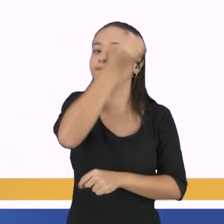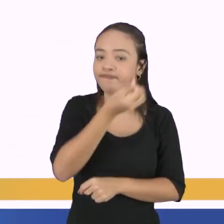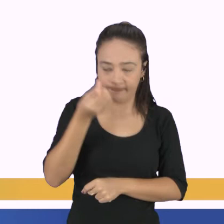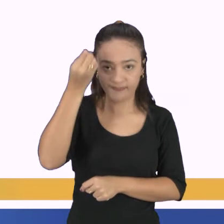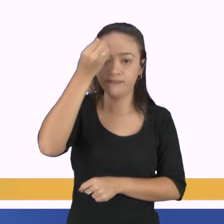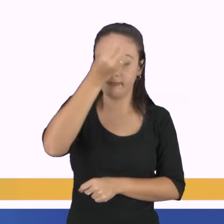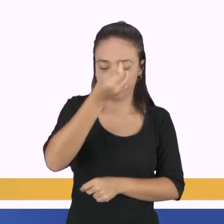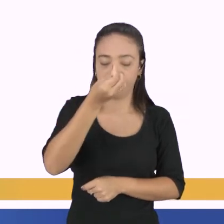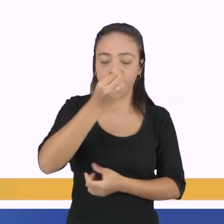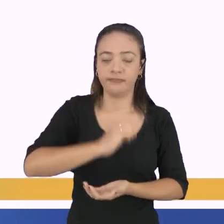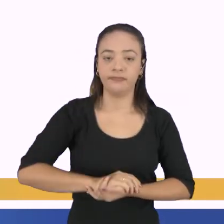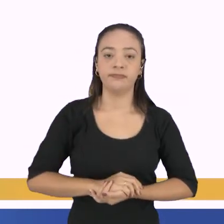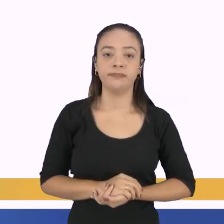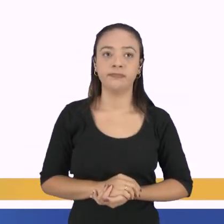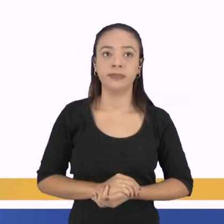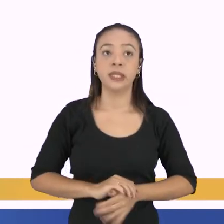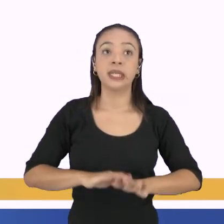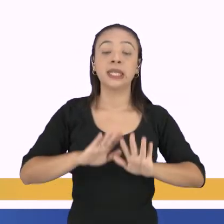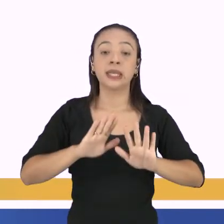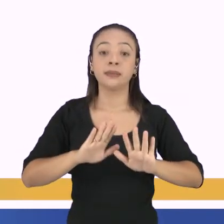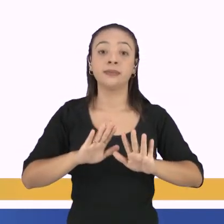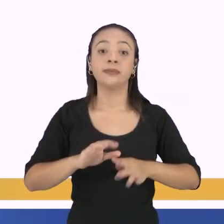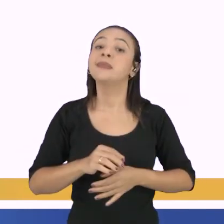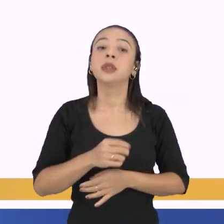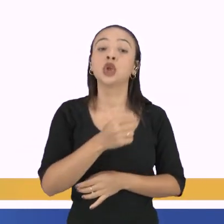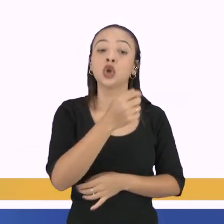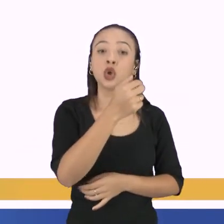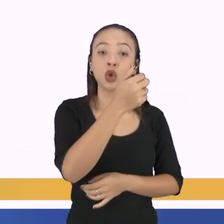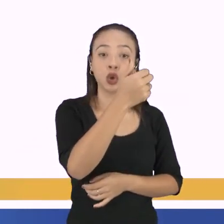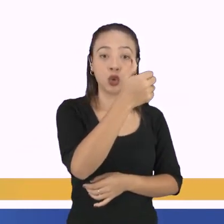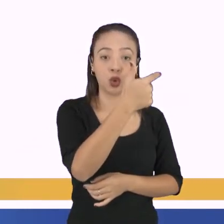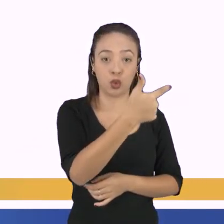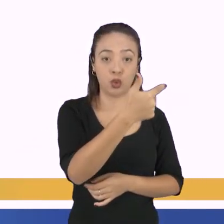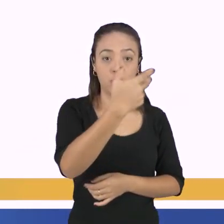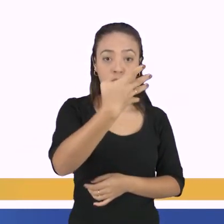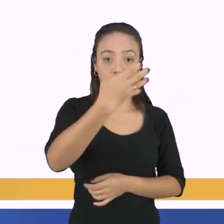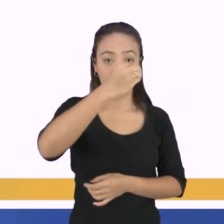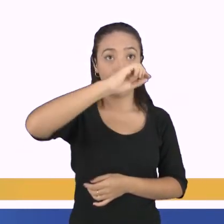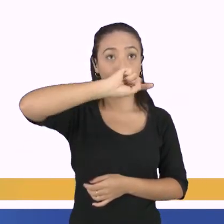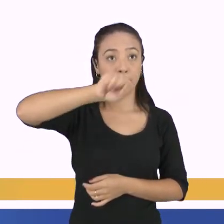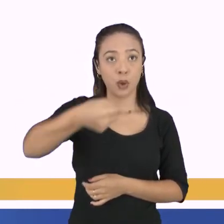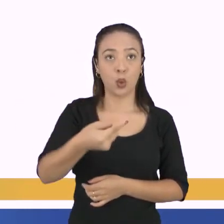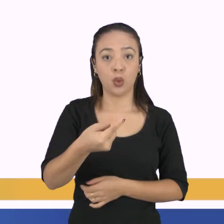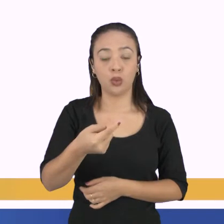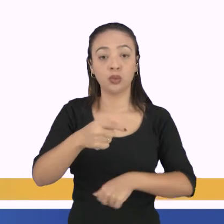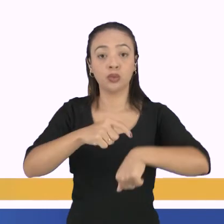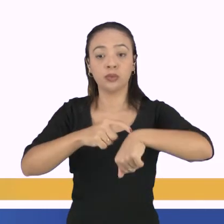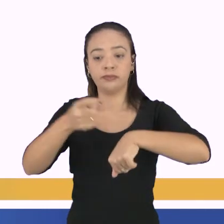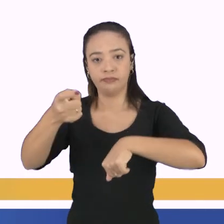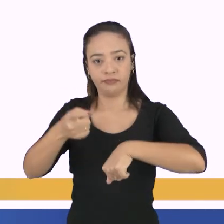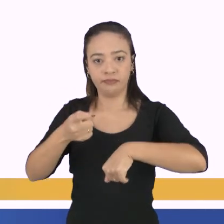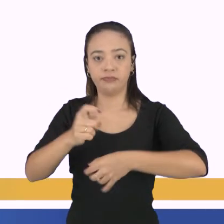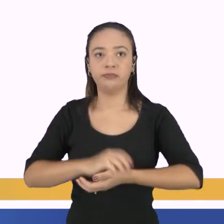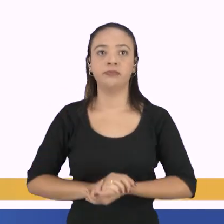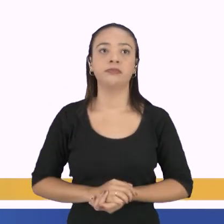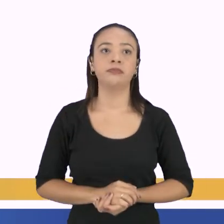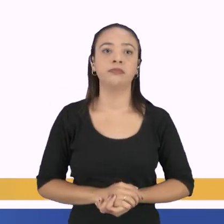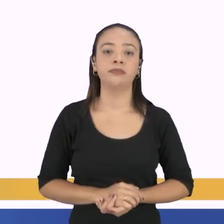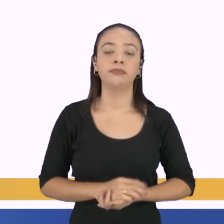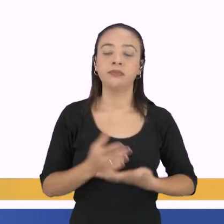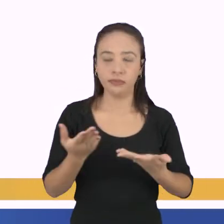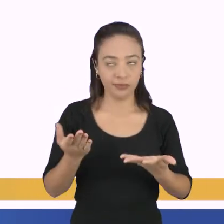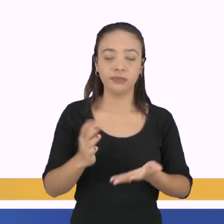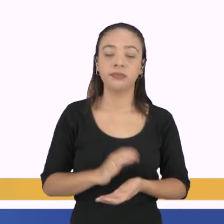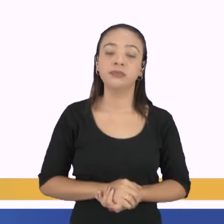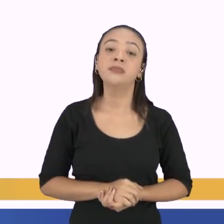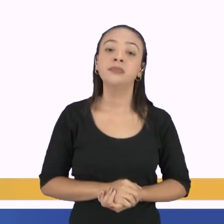6 horas. Então, para 240 mil, eu vou colocar x, ok? Então vamos